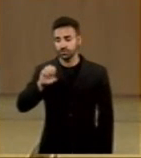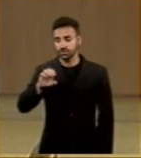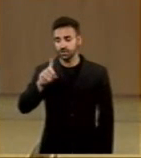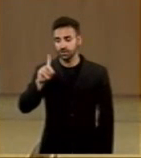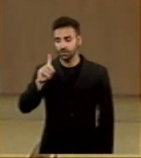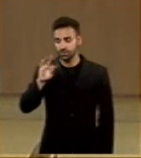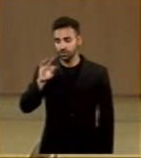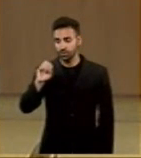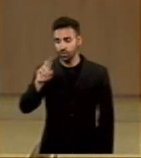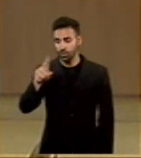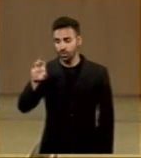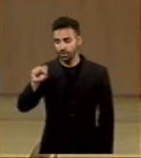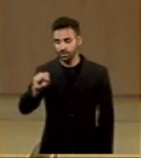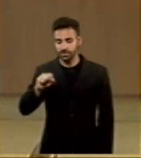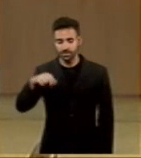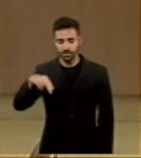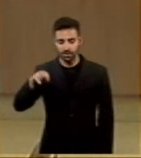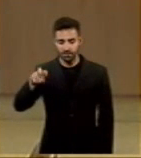das Neves.